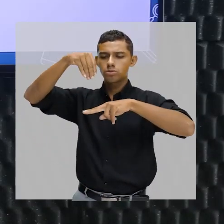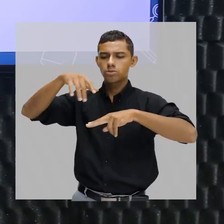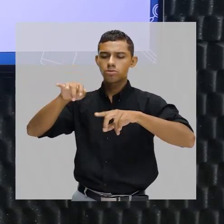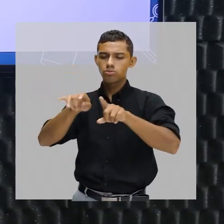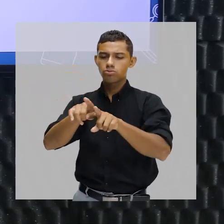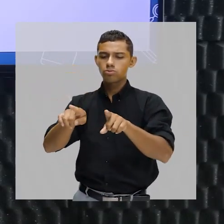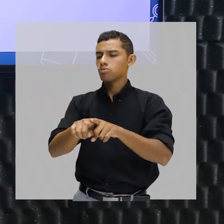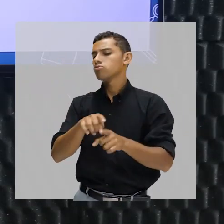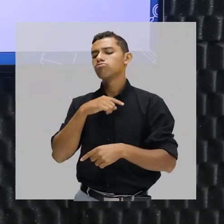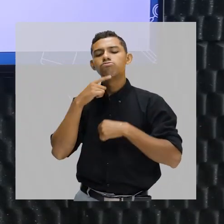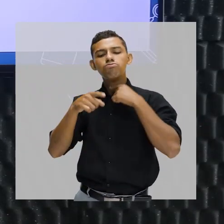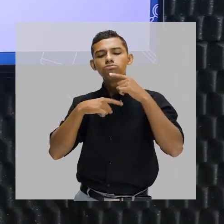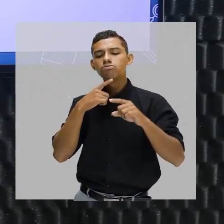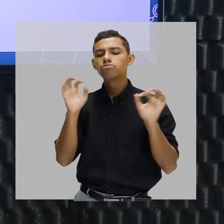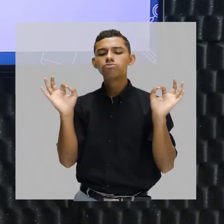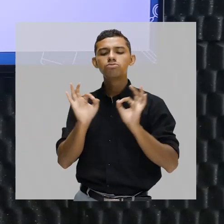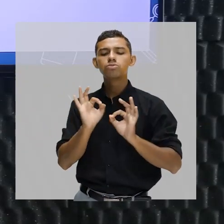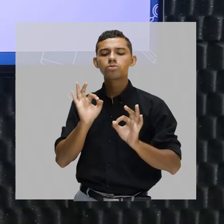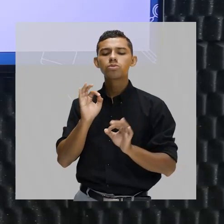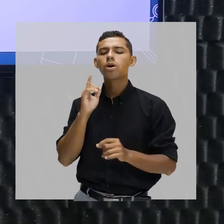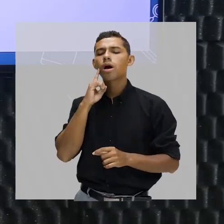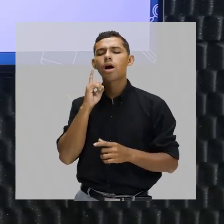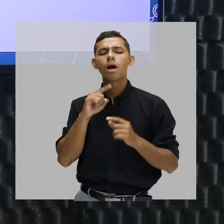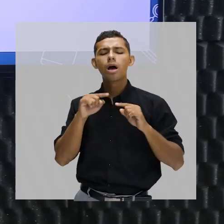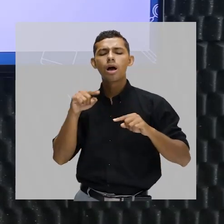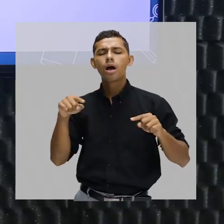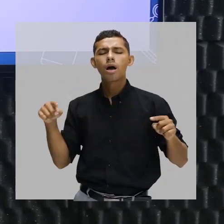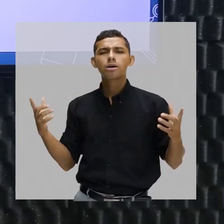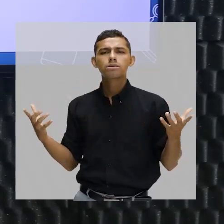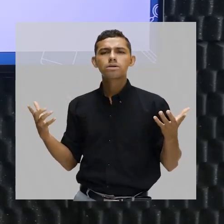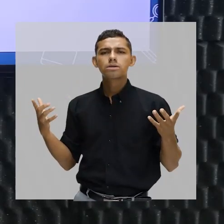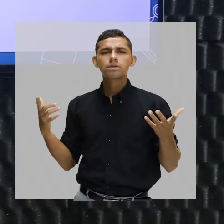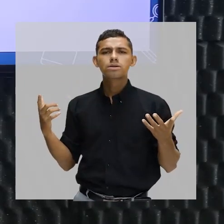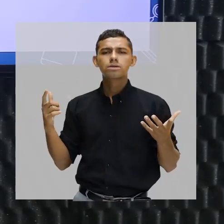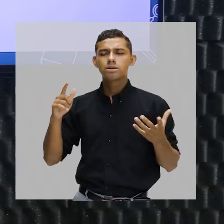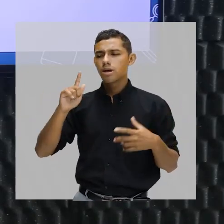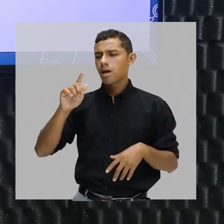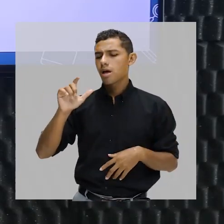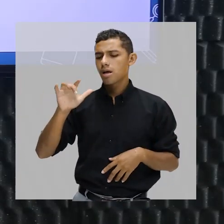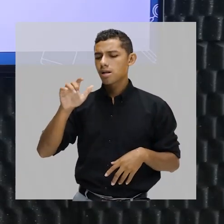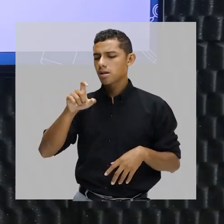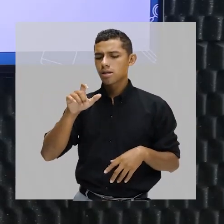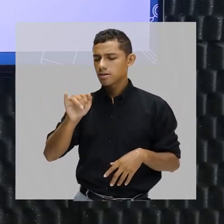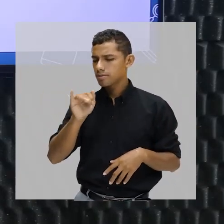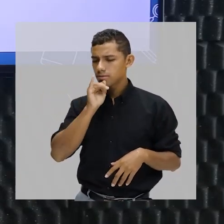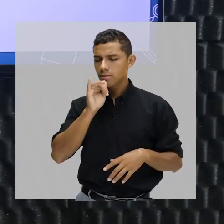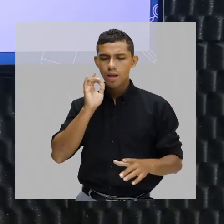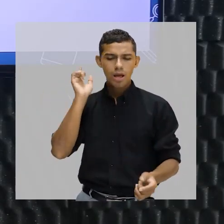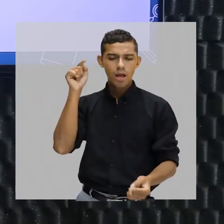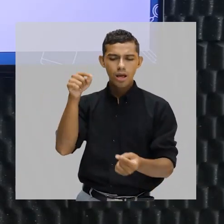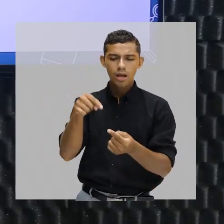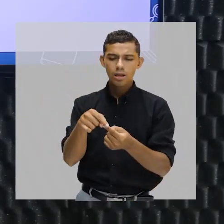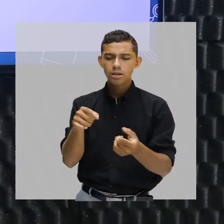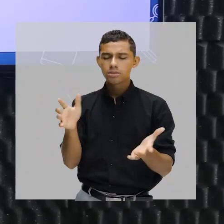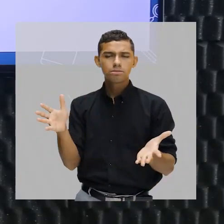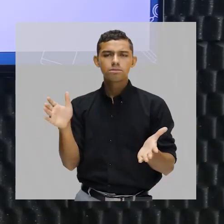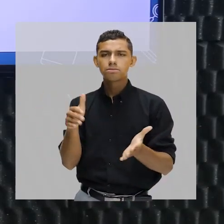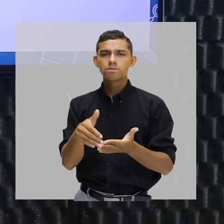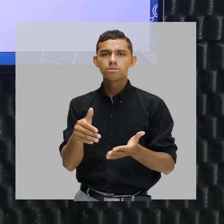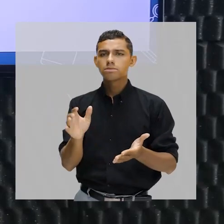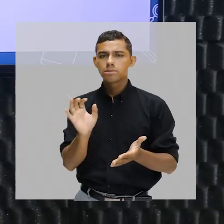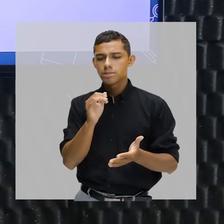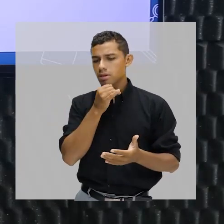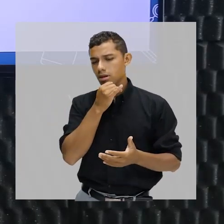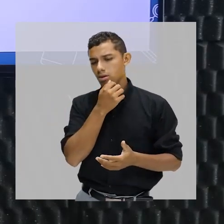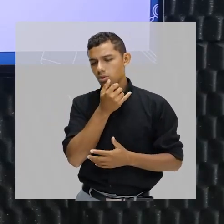exemplo, o centro da nossa galáxia pela quantidade de matéria que a gente vai ter do nosso planeta até lá. A quantidade de